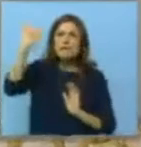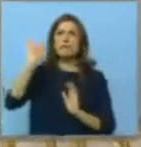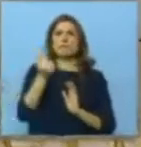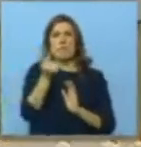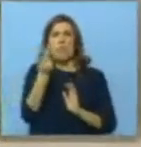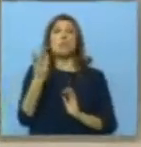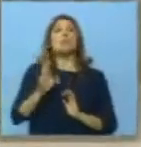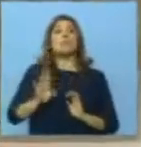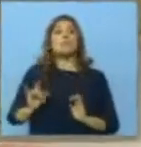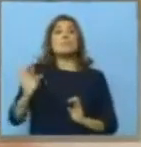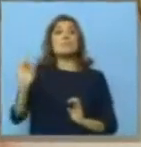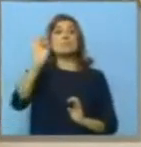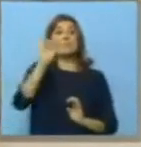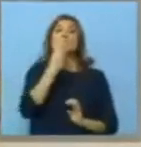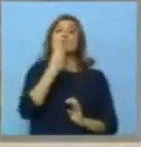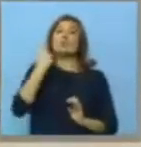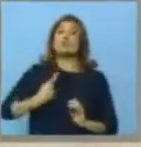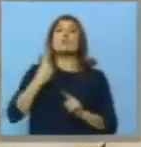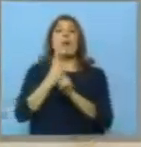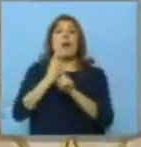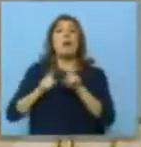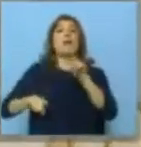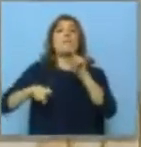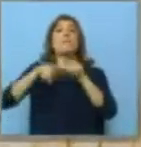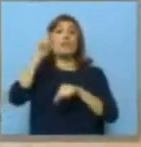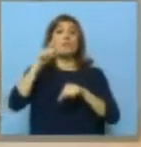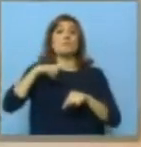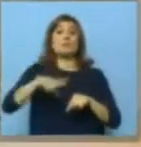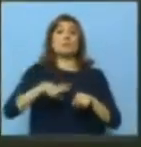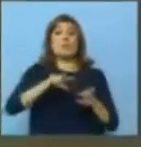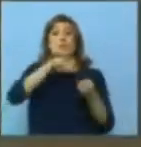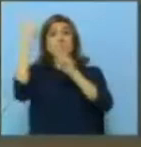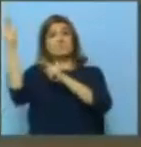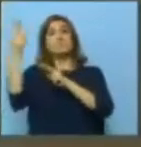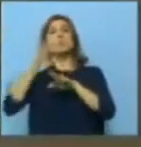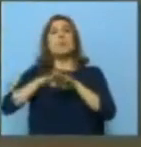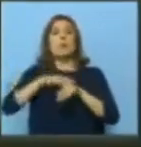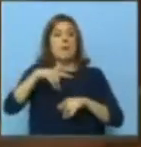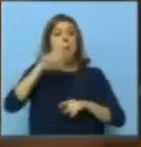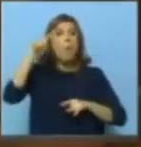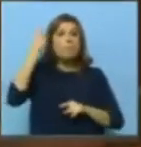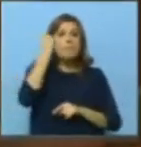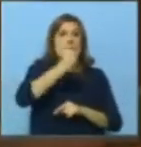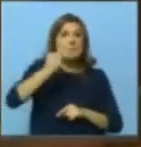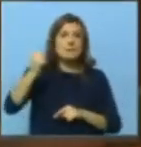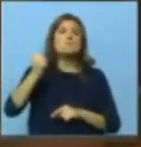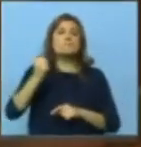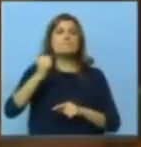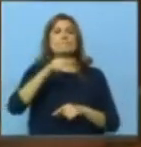Cada local foi destino dos judeus sefarditas que fugiram de Portugal como refugiados da Inquisição. Foi-se